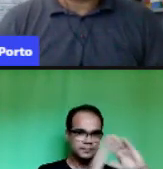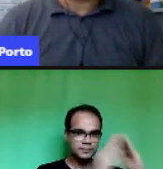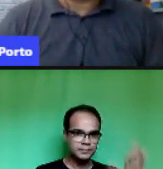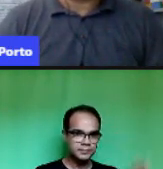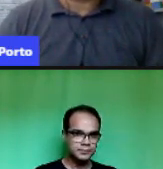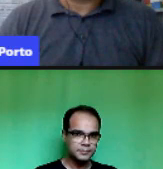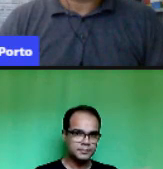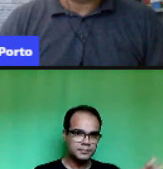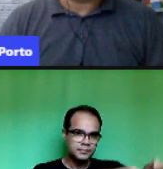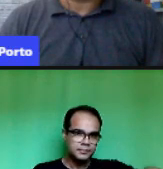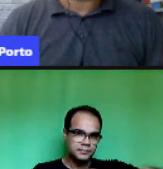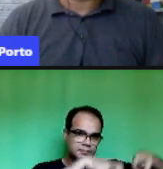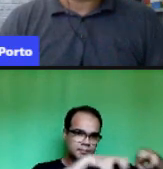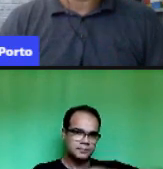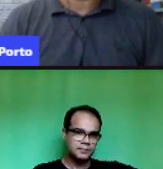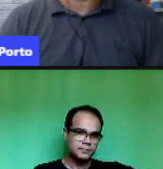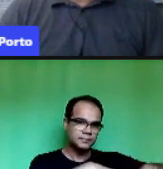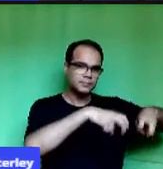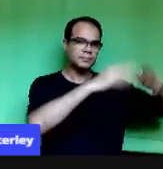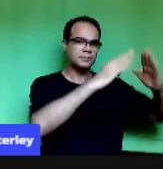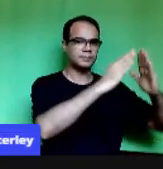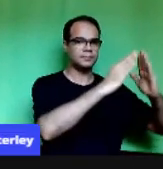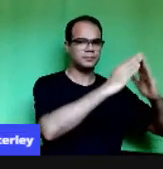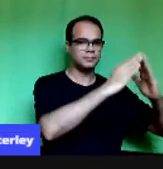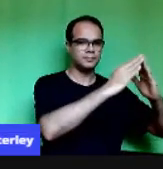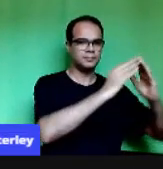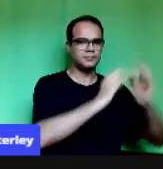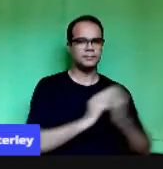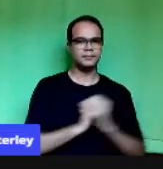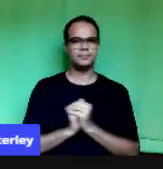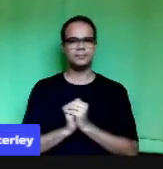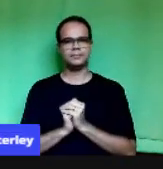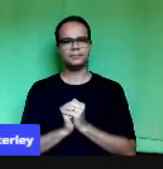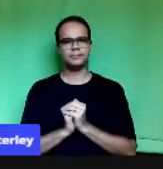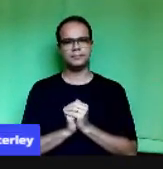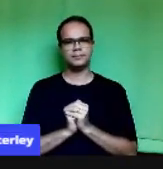do campo, assim como todas as outras,